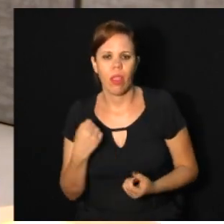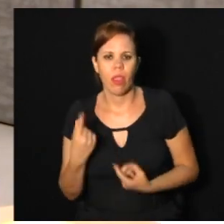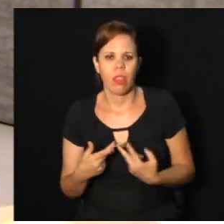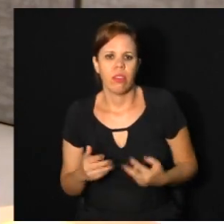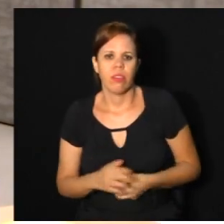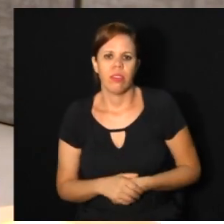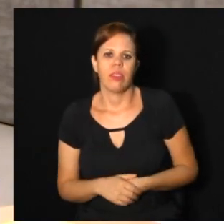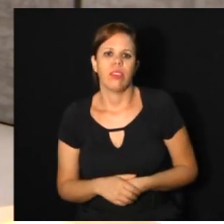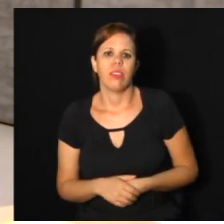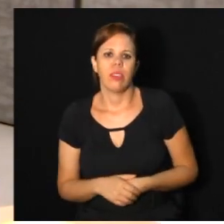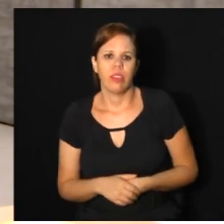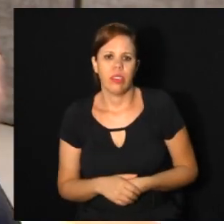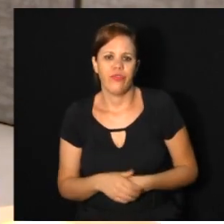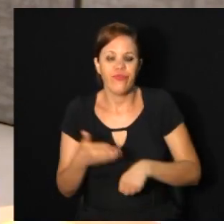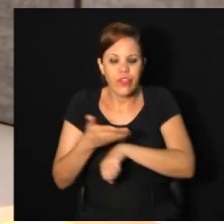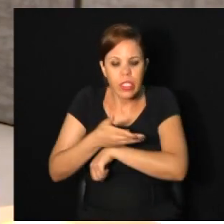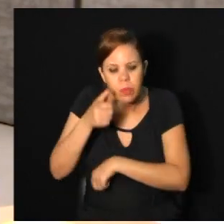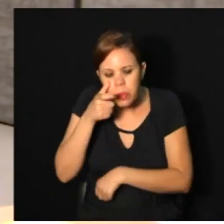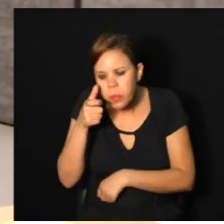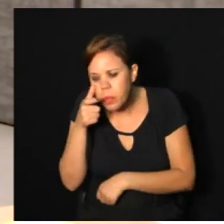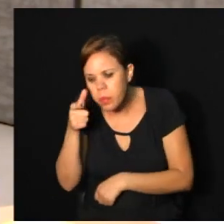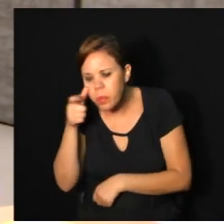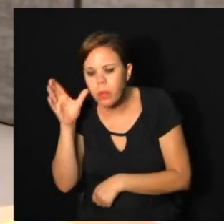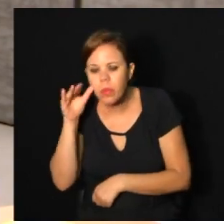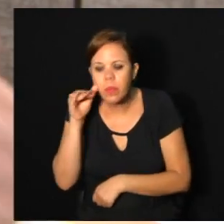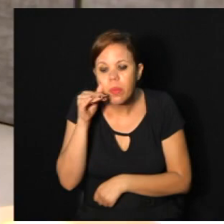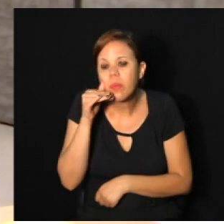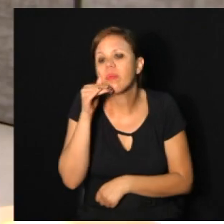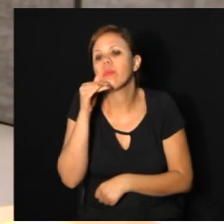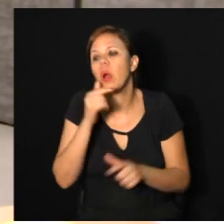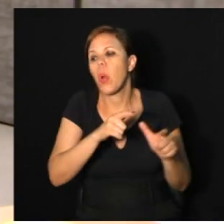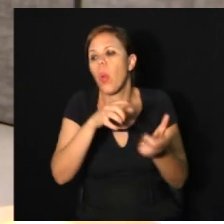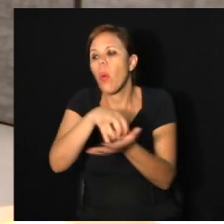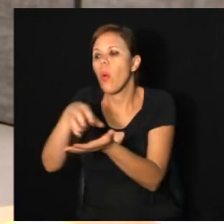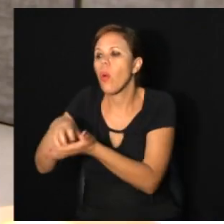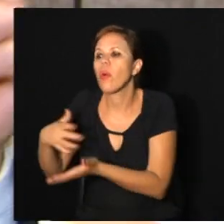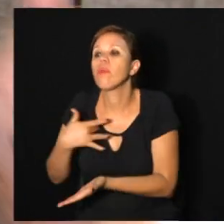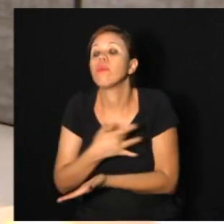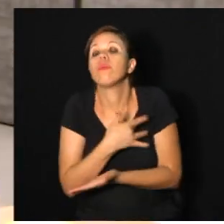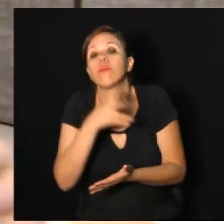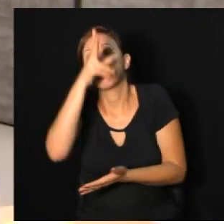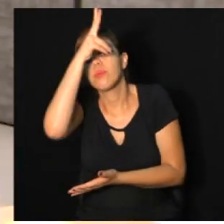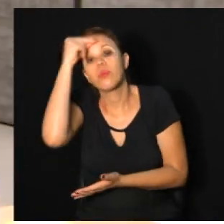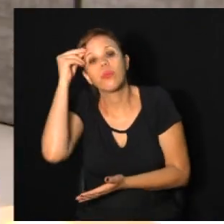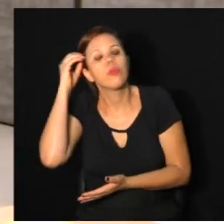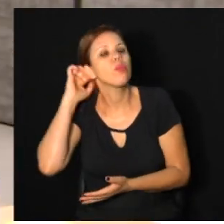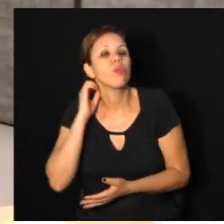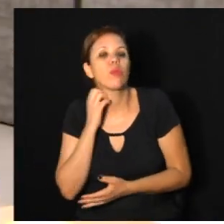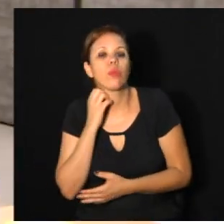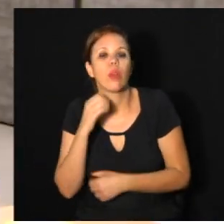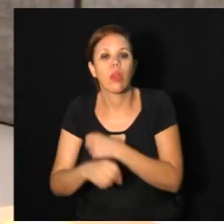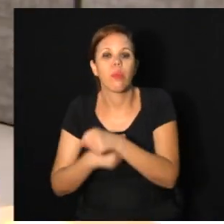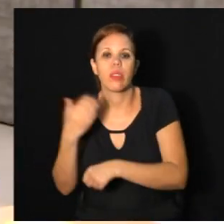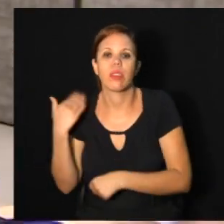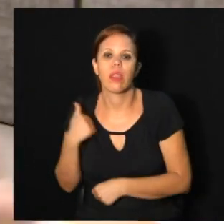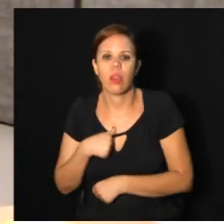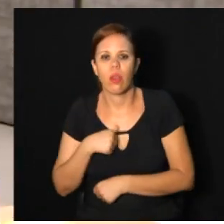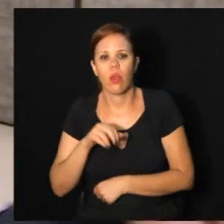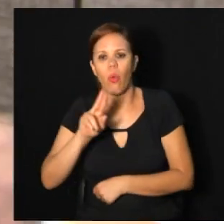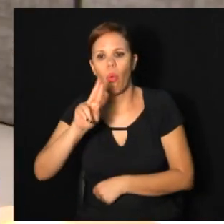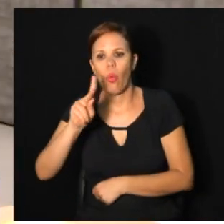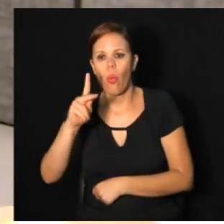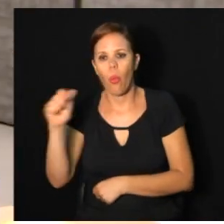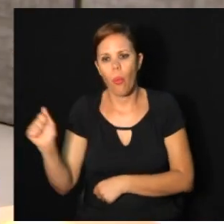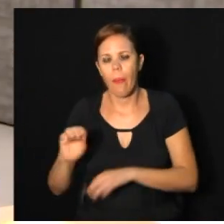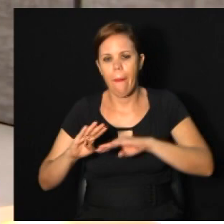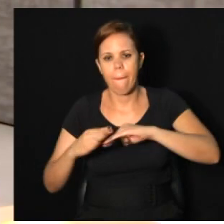de diligência, visitação a equipamentos públicos. Então, ainda no meio desse ano, nós fomos, por exemplo, à UPA do Carlos Lourenço, visitar,